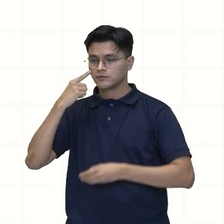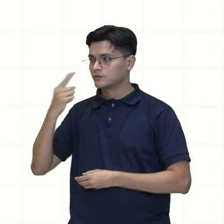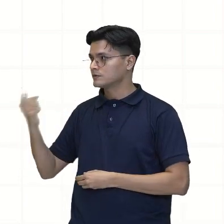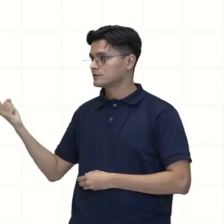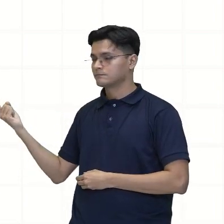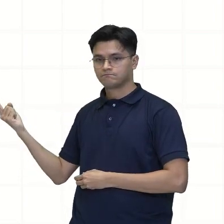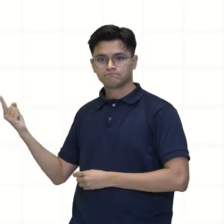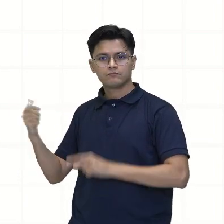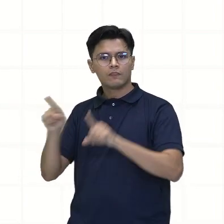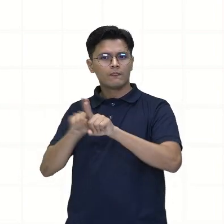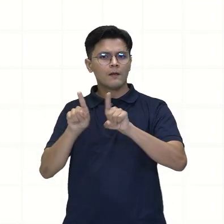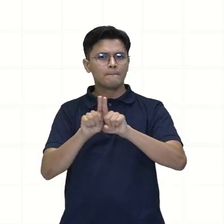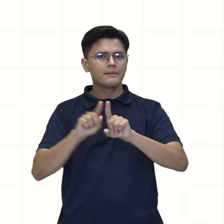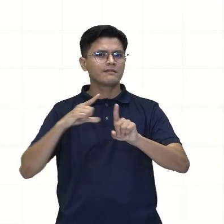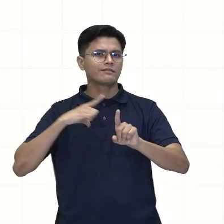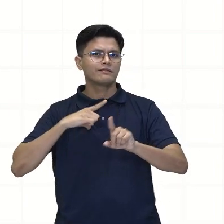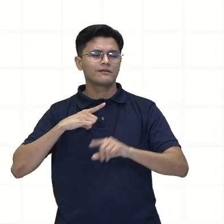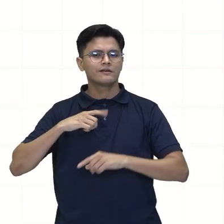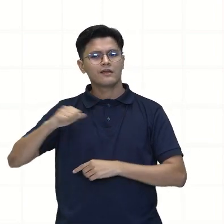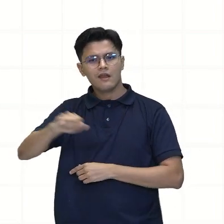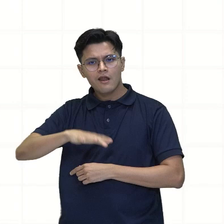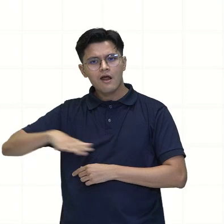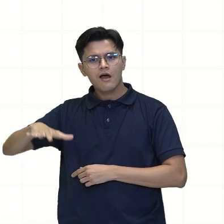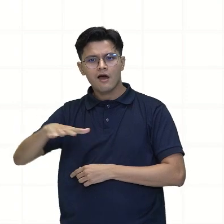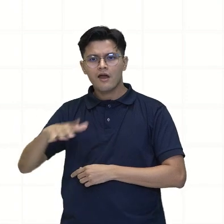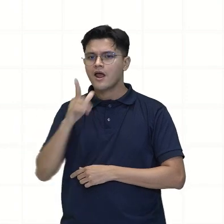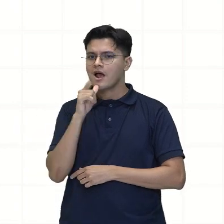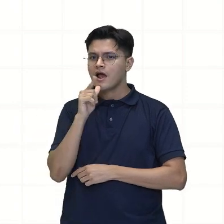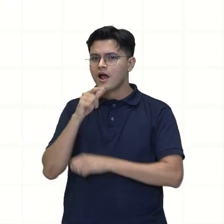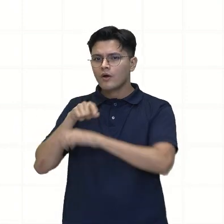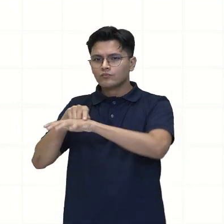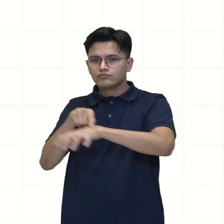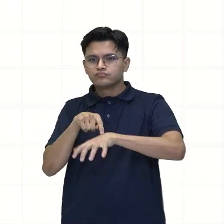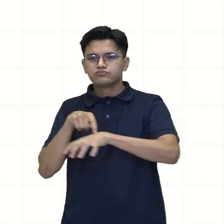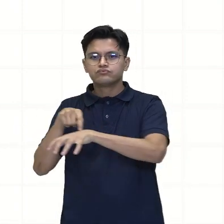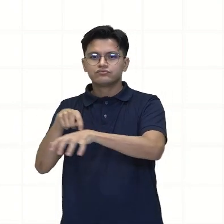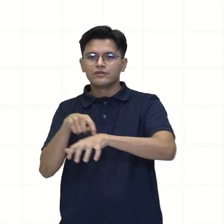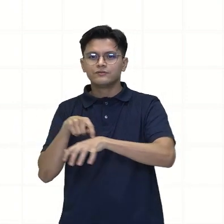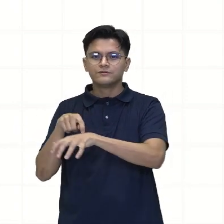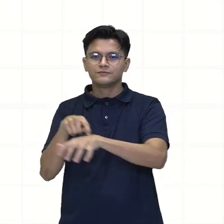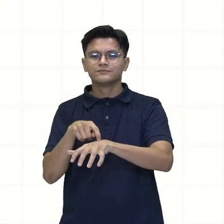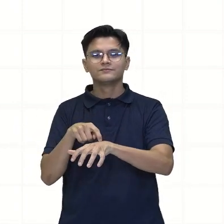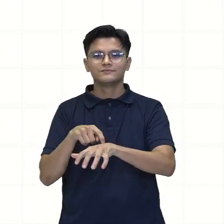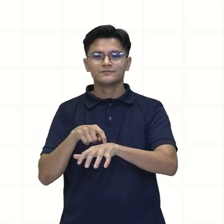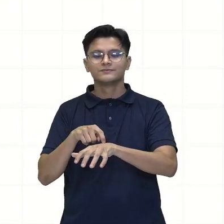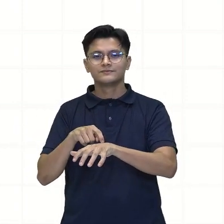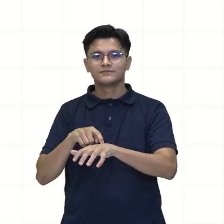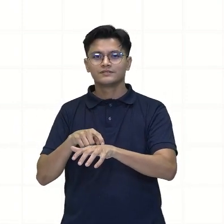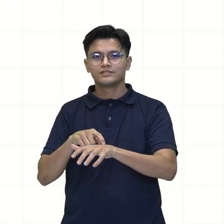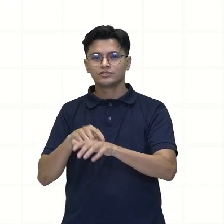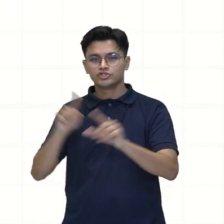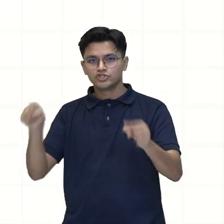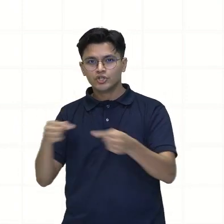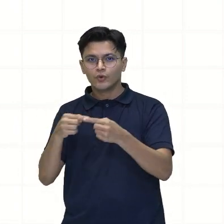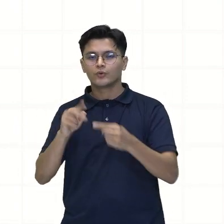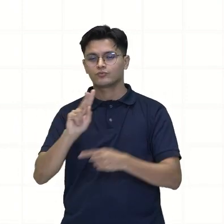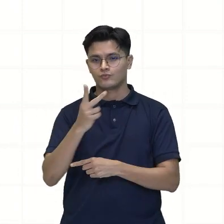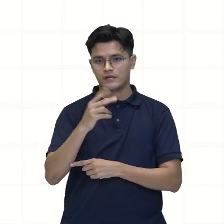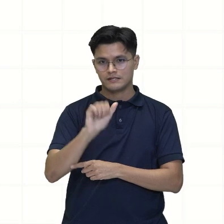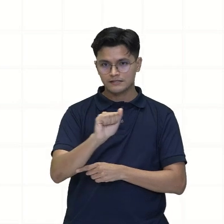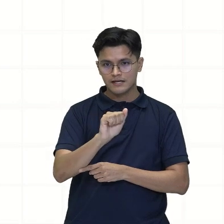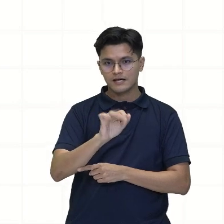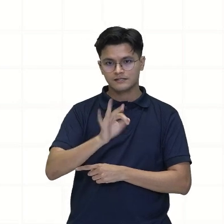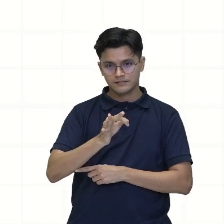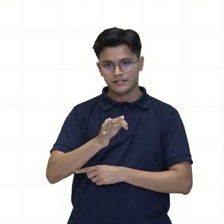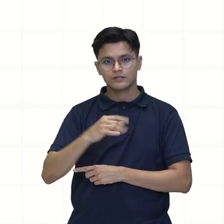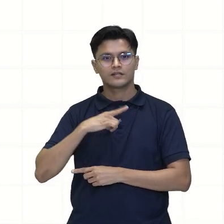nós vamos ter a área irrigada em hectares. E aí, observem que nós temos alguns círculos,